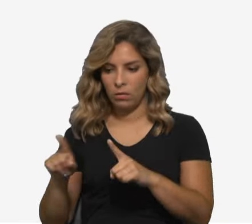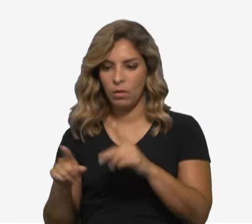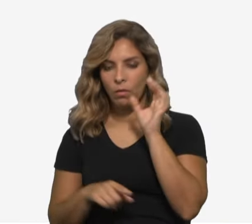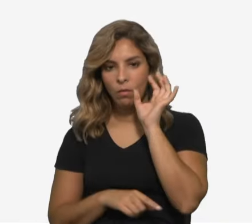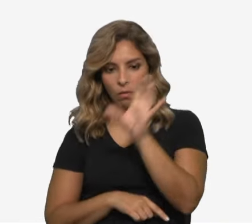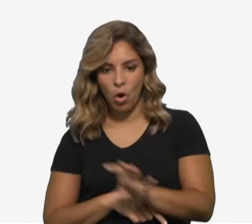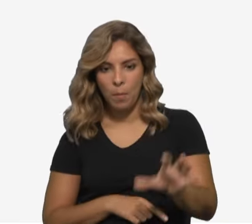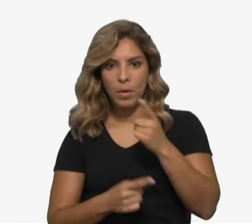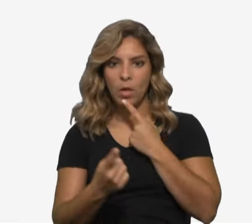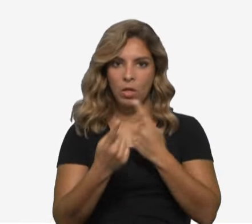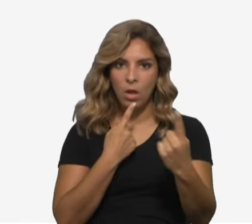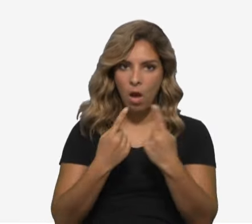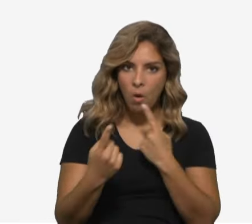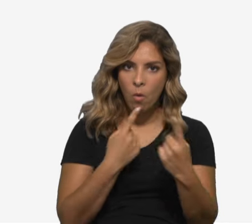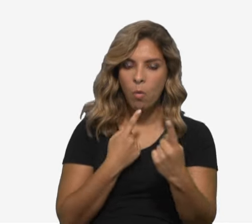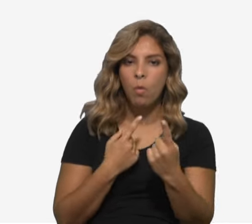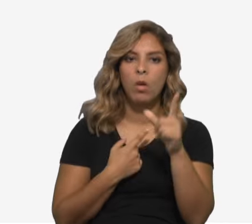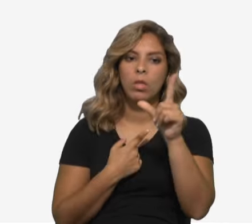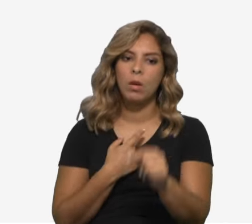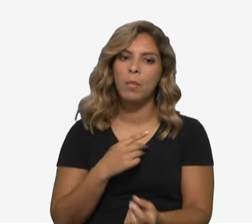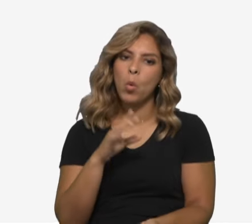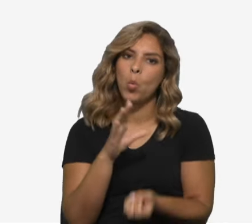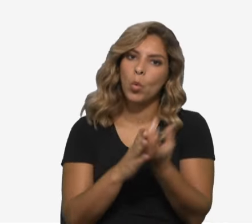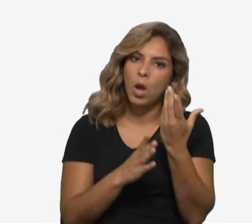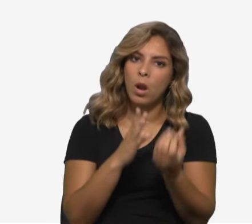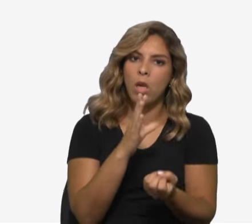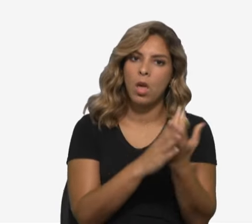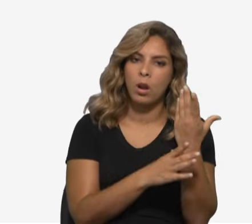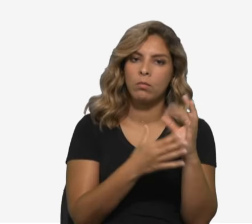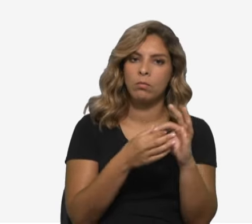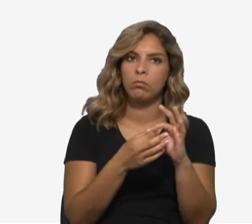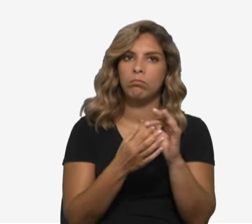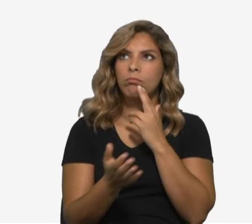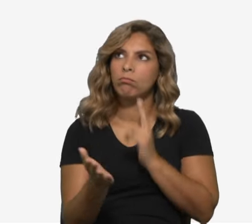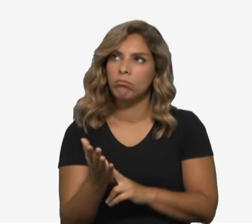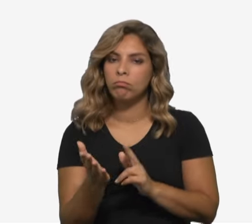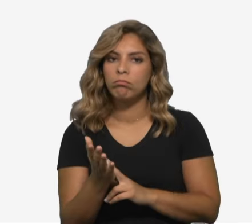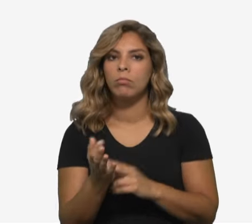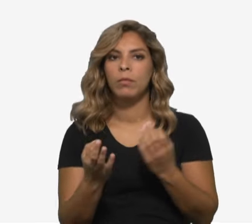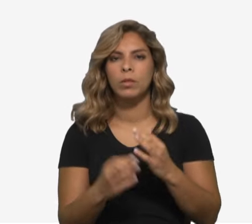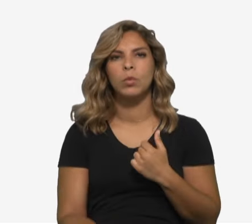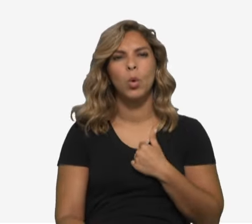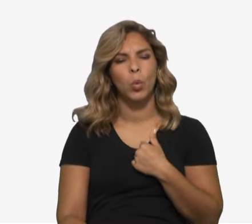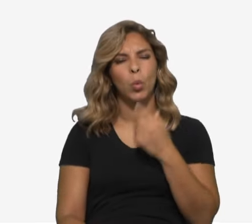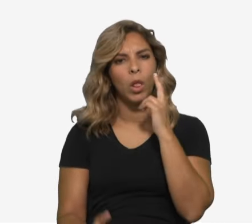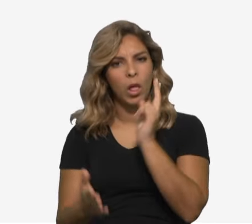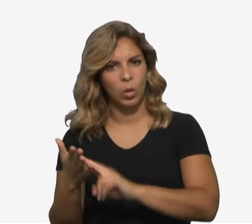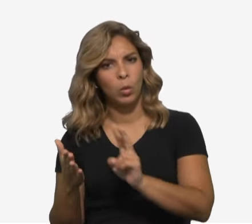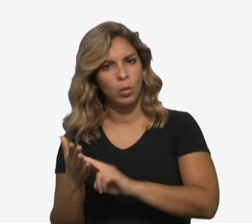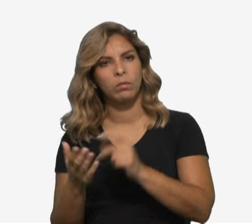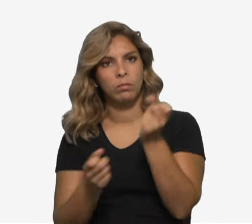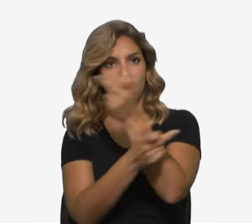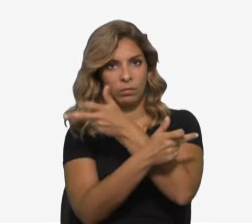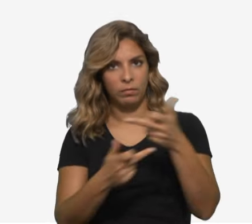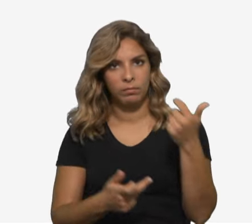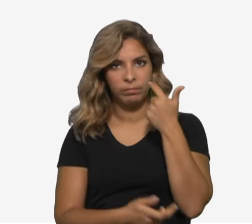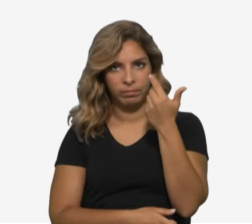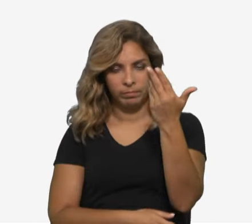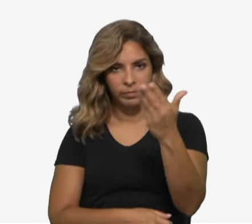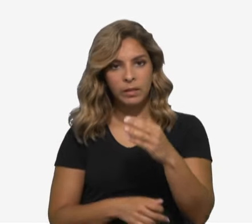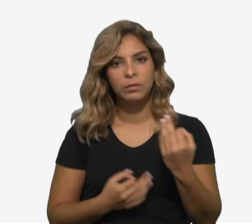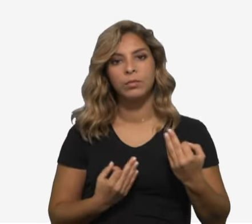dialogar e construir, se calhar, com os outros realidades novas. Tenho estado a ler um bocadito à volta dessa palavra dialogar,